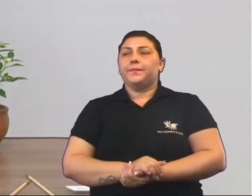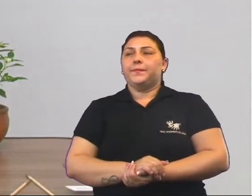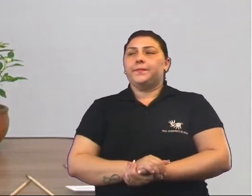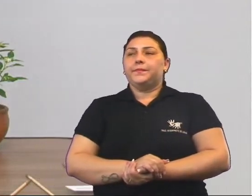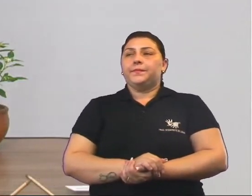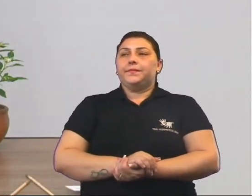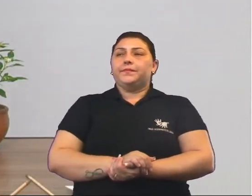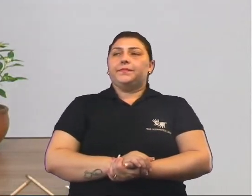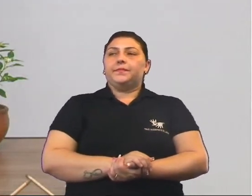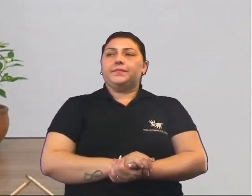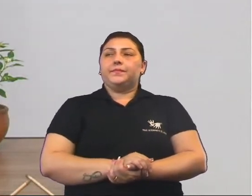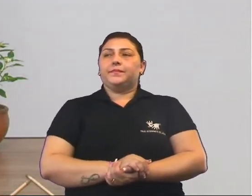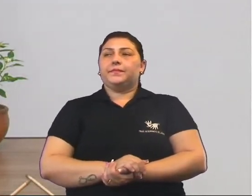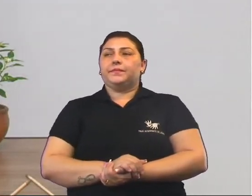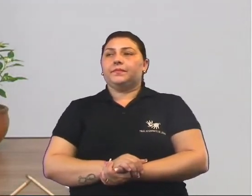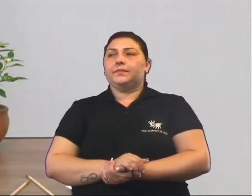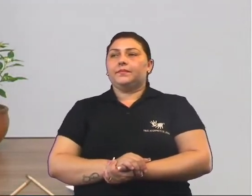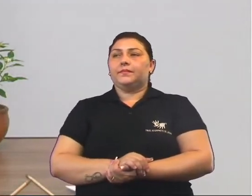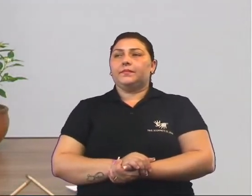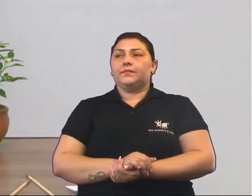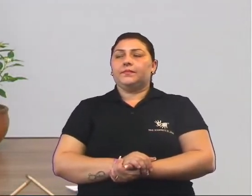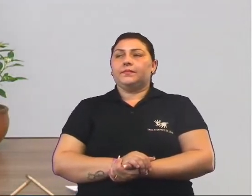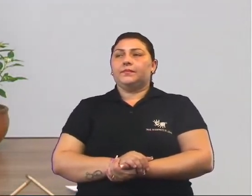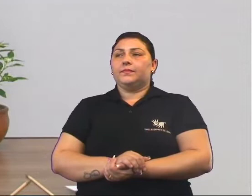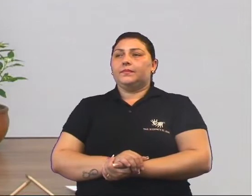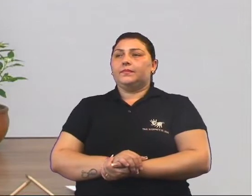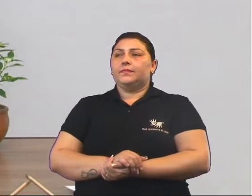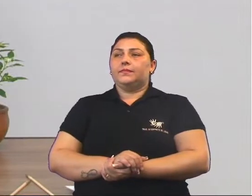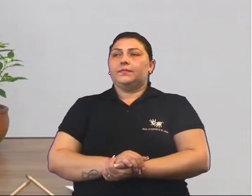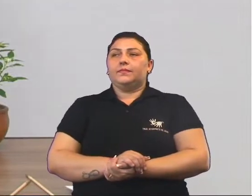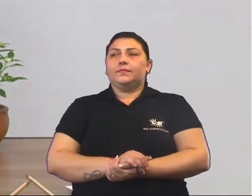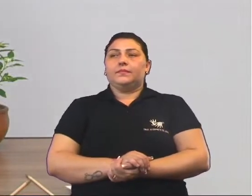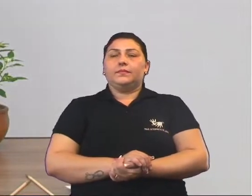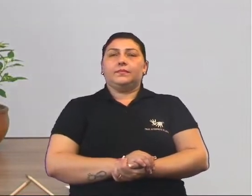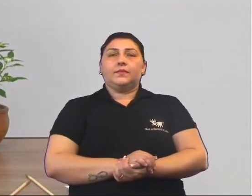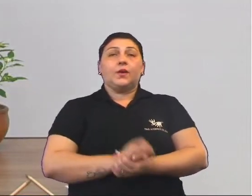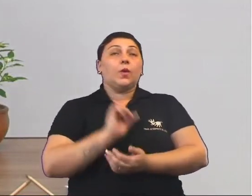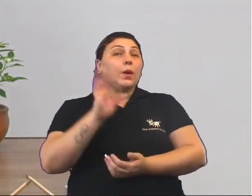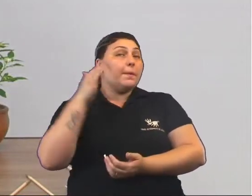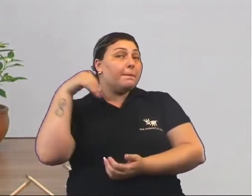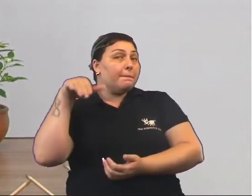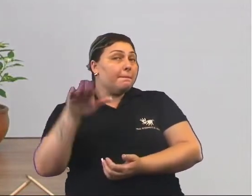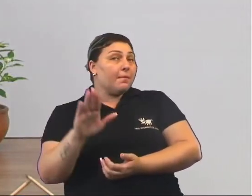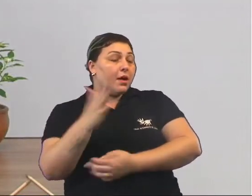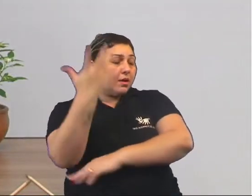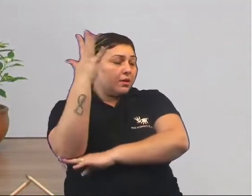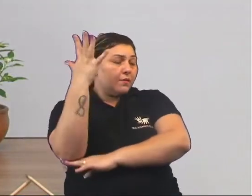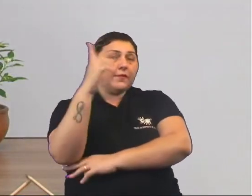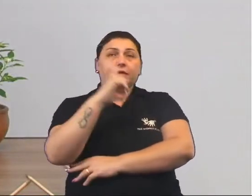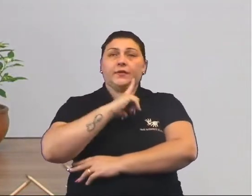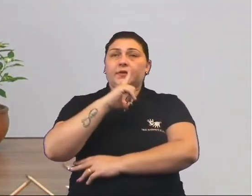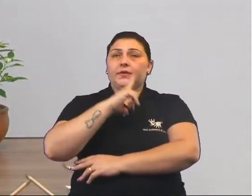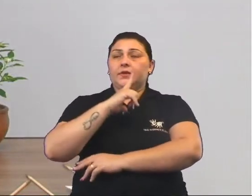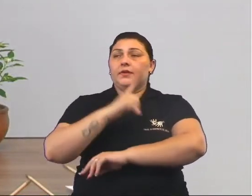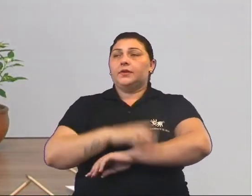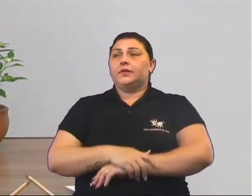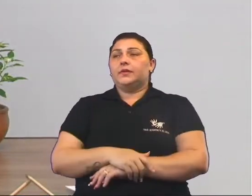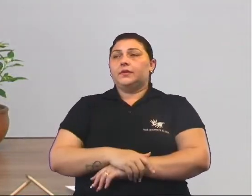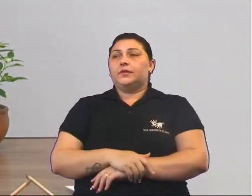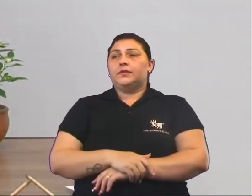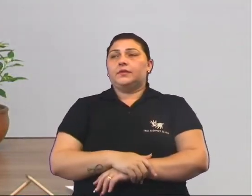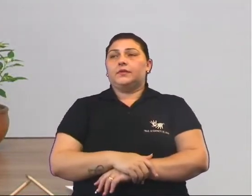flores. Vamos deixar aqui a nossa árvore cheia de flores. E o que mais elas têm? Elas também